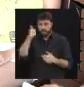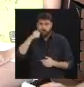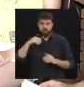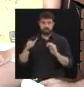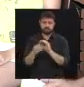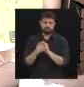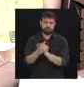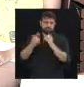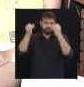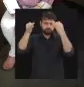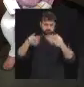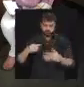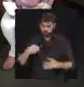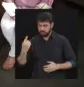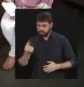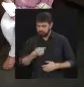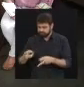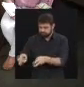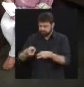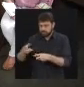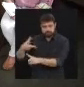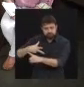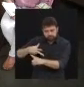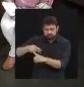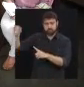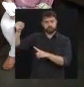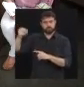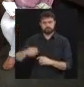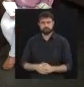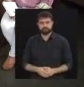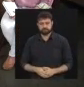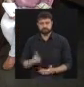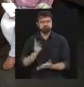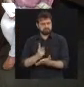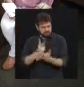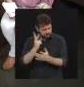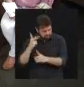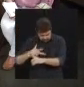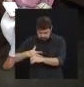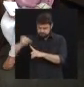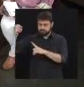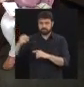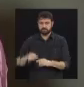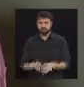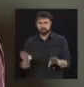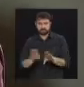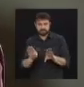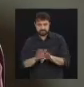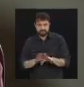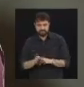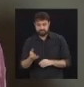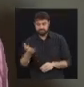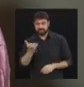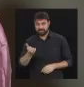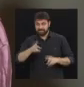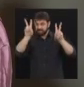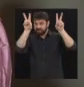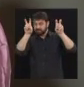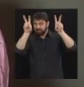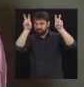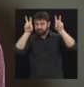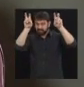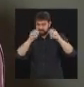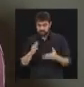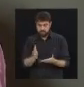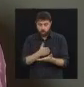deu da gente poder ver em tudo isso uma grande vitória, né? Sempre uma vitória, né? Por falar em vitória, eu quero